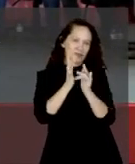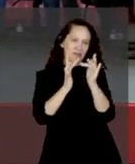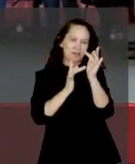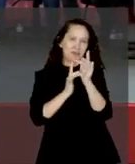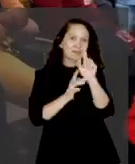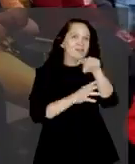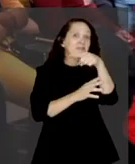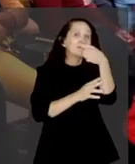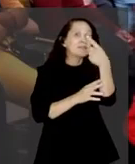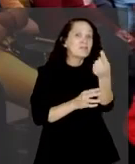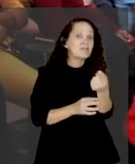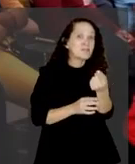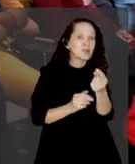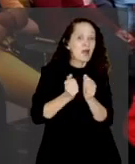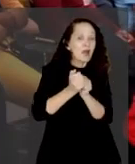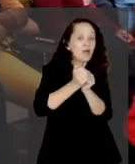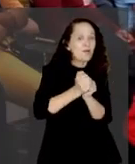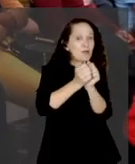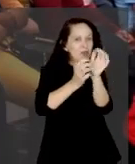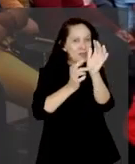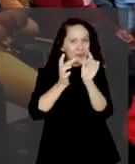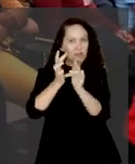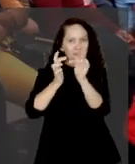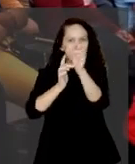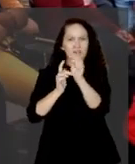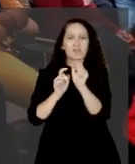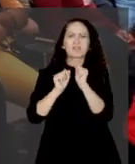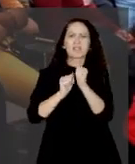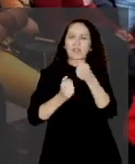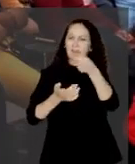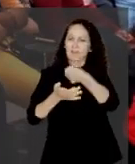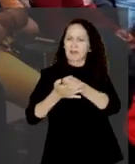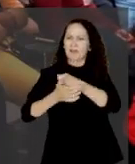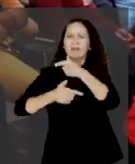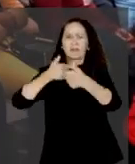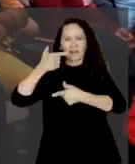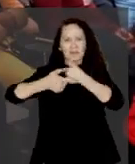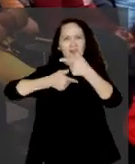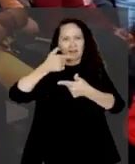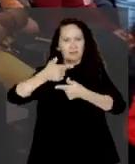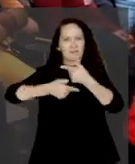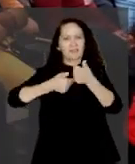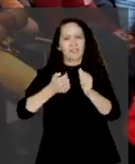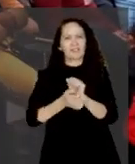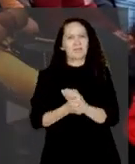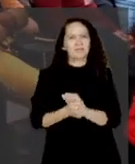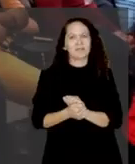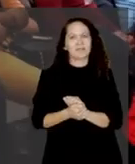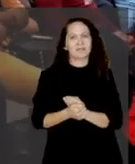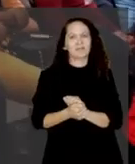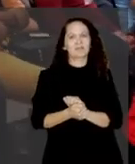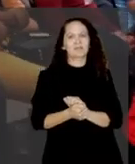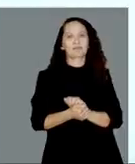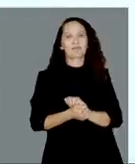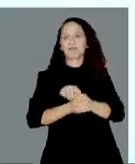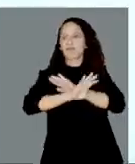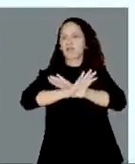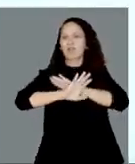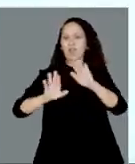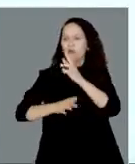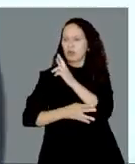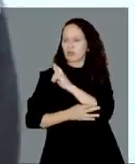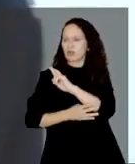é lidar com a cruz como quem caminha para a vida. A ressurreição é saber driblar